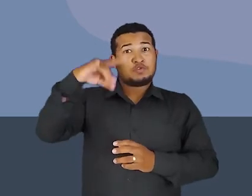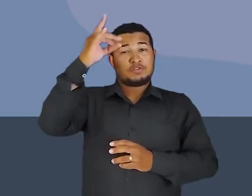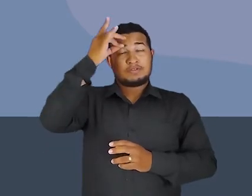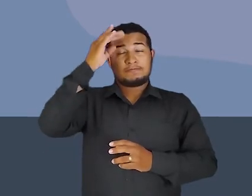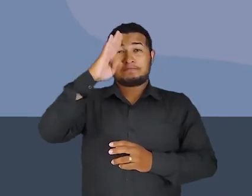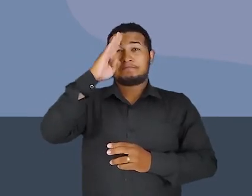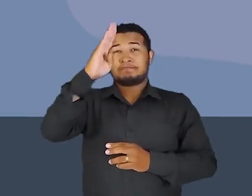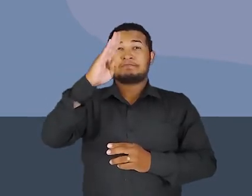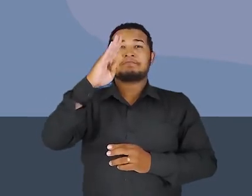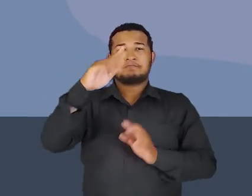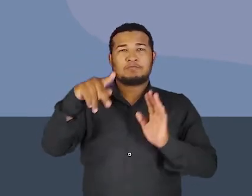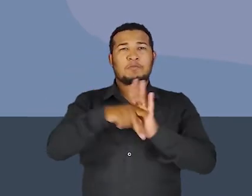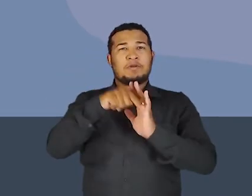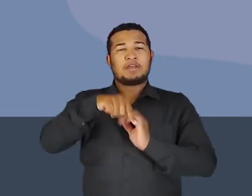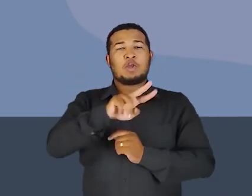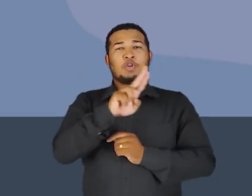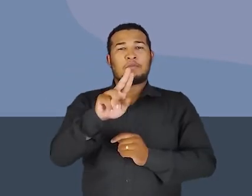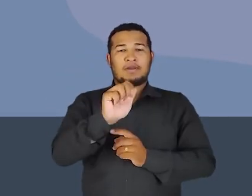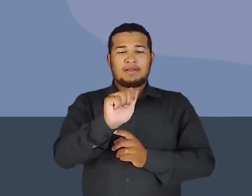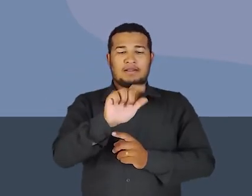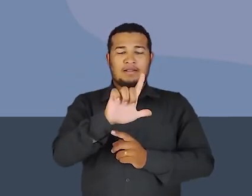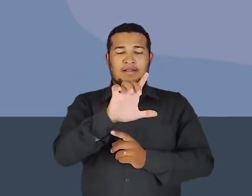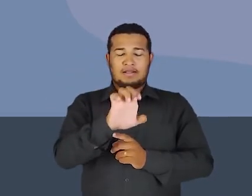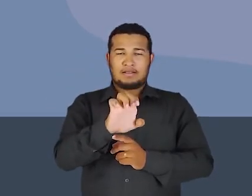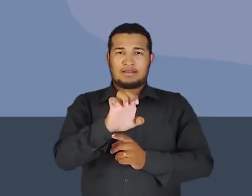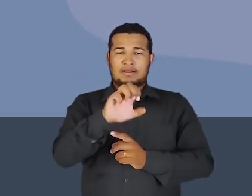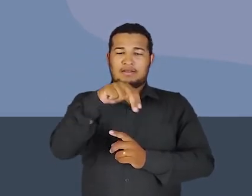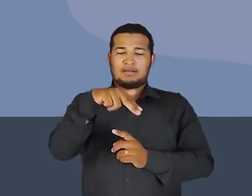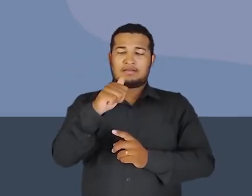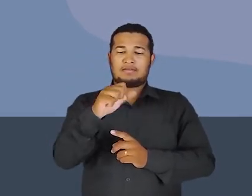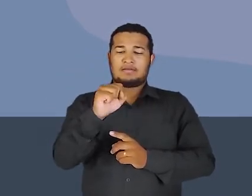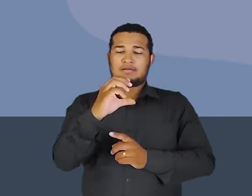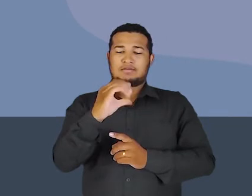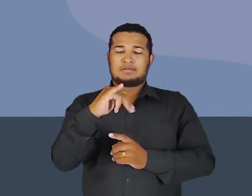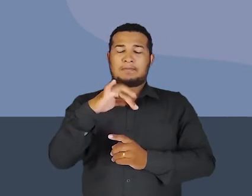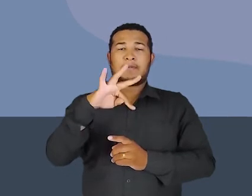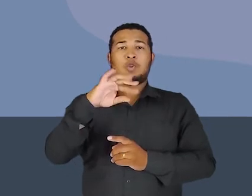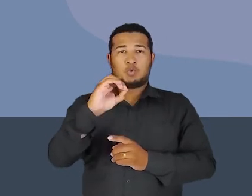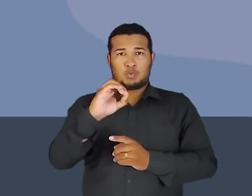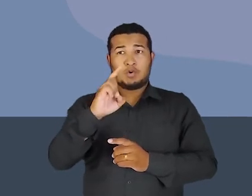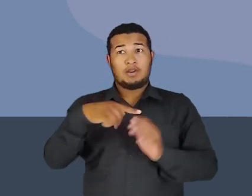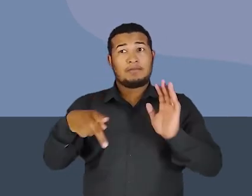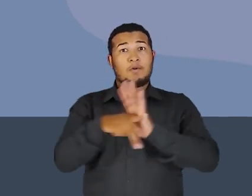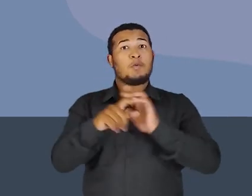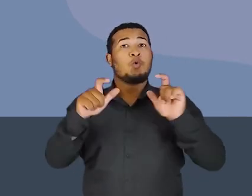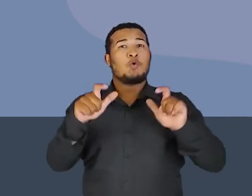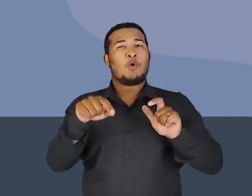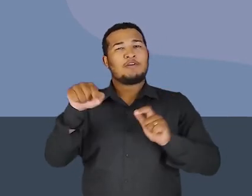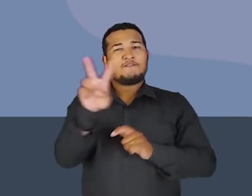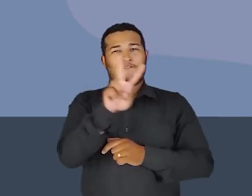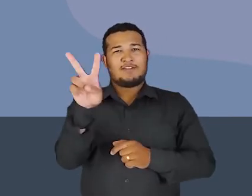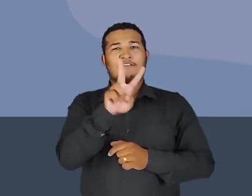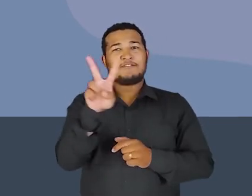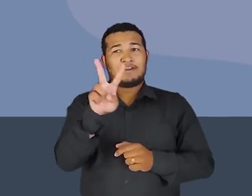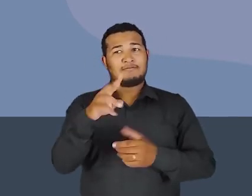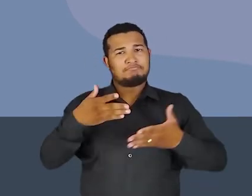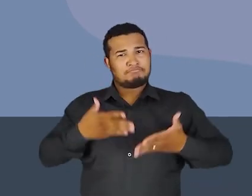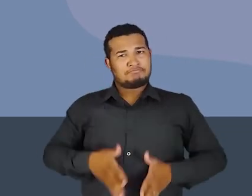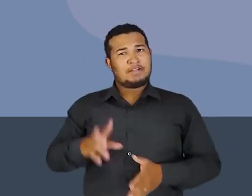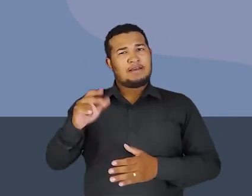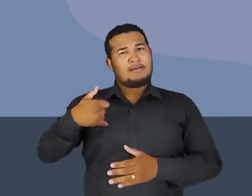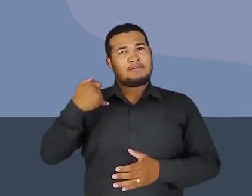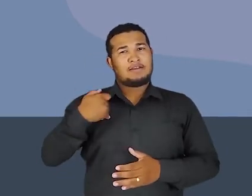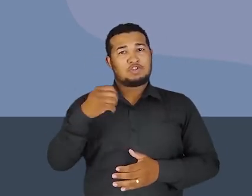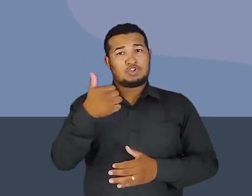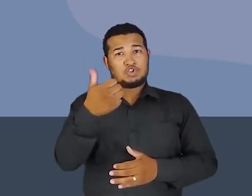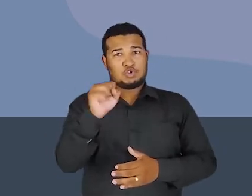handebol. Alê Nascimento, de Vila Velha para o mundo, a referência do handebol. Natural de Vila Velha, com 18